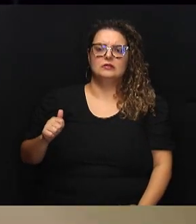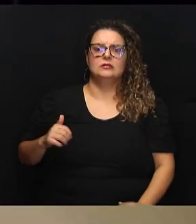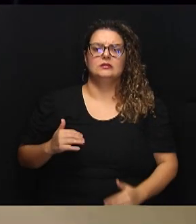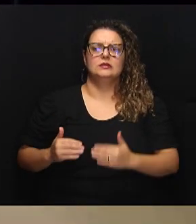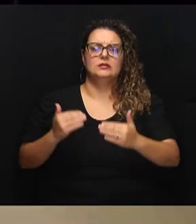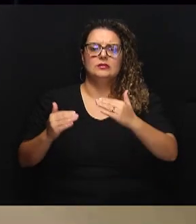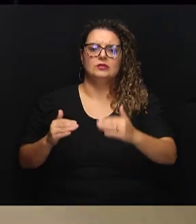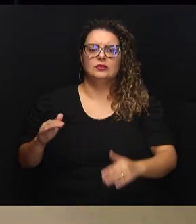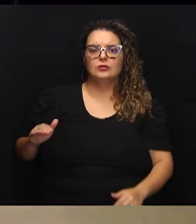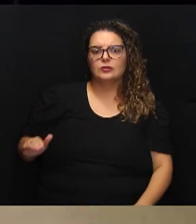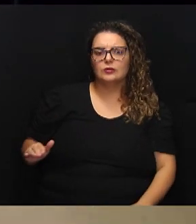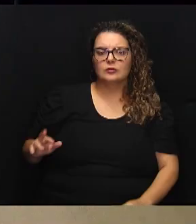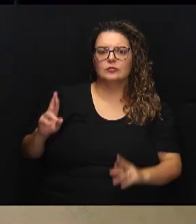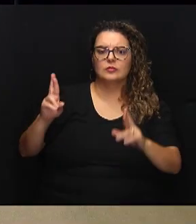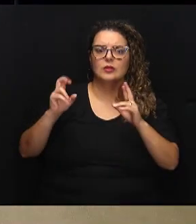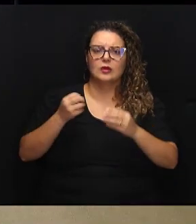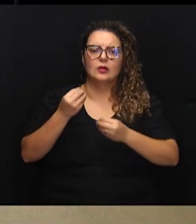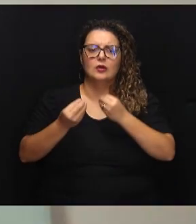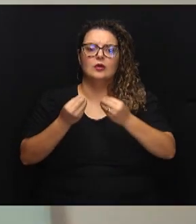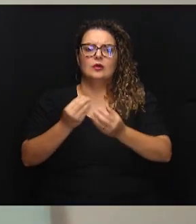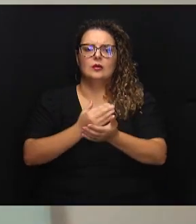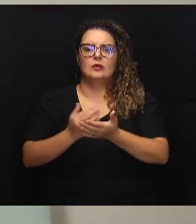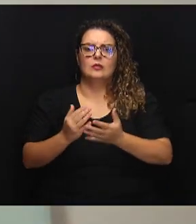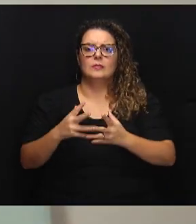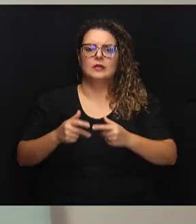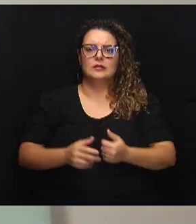pequeno torcedor? Como que começa tudo?